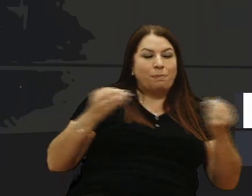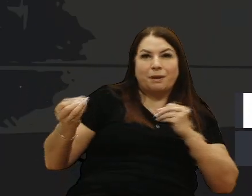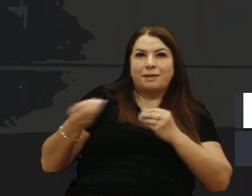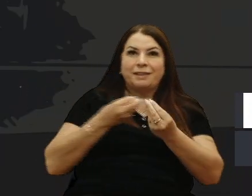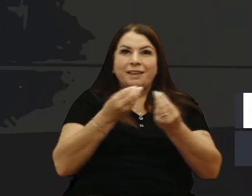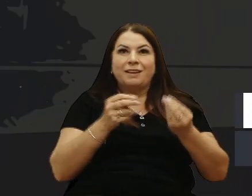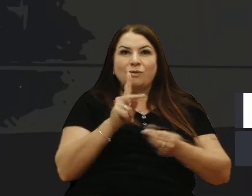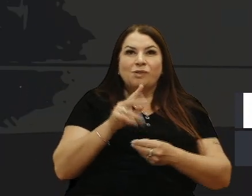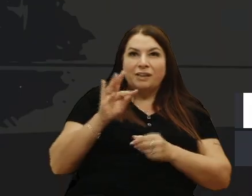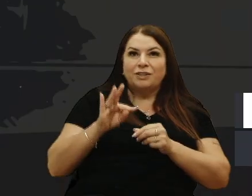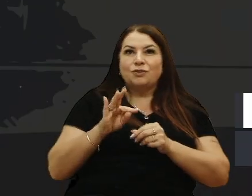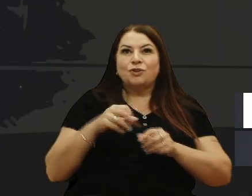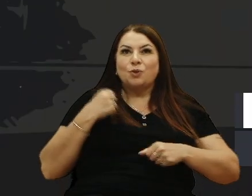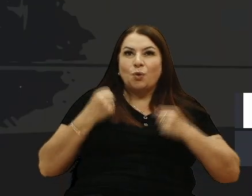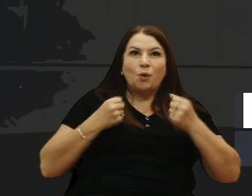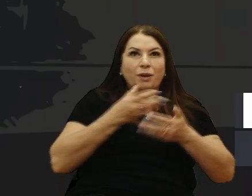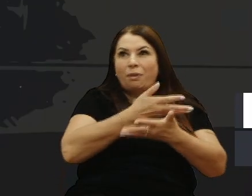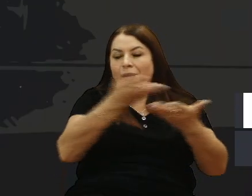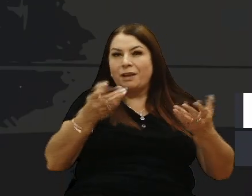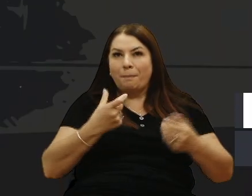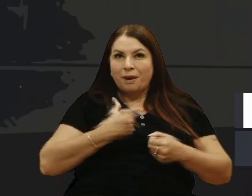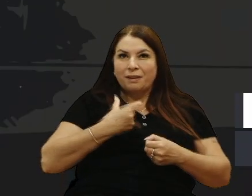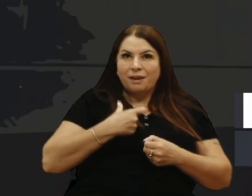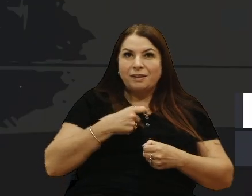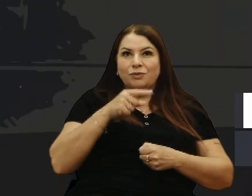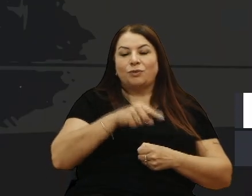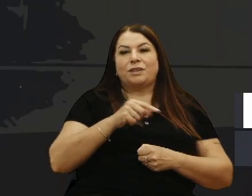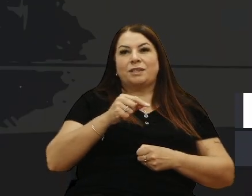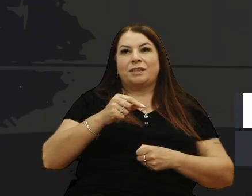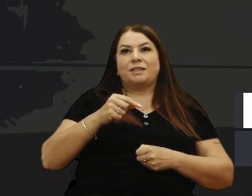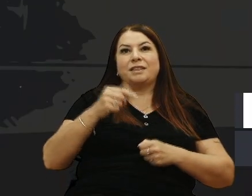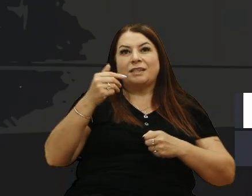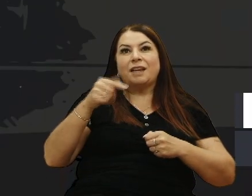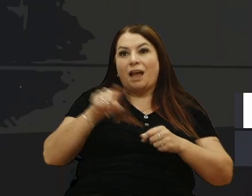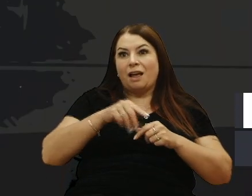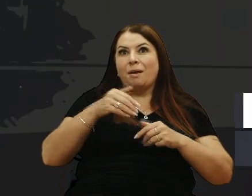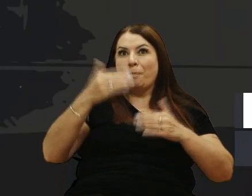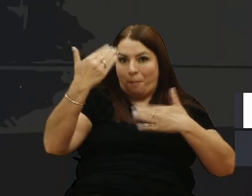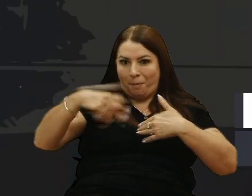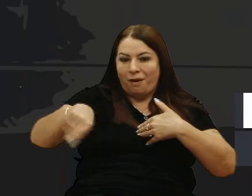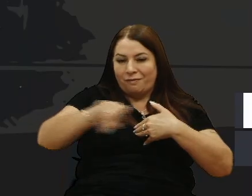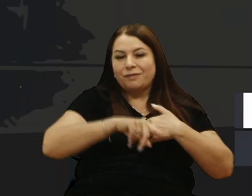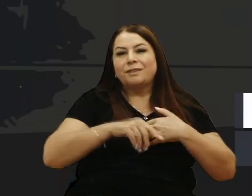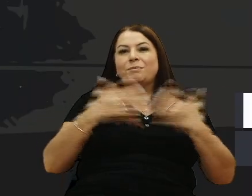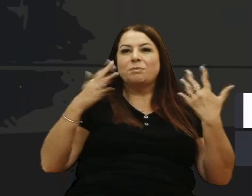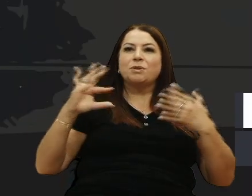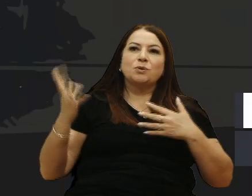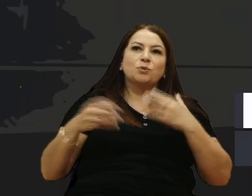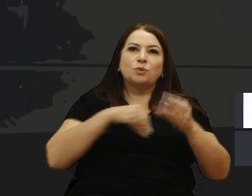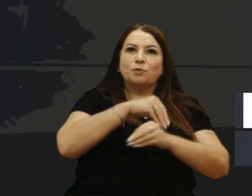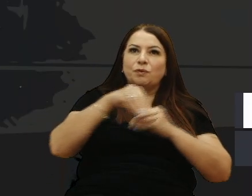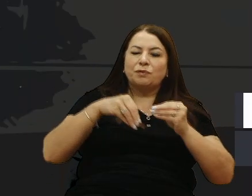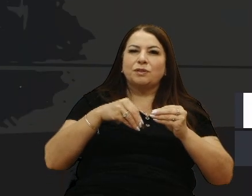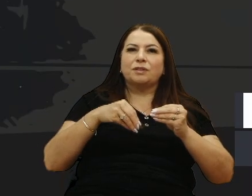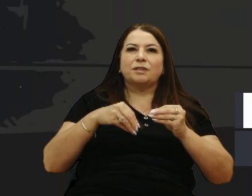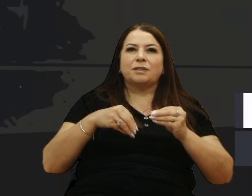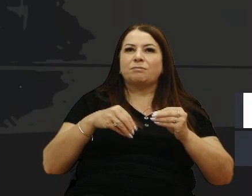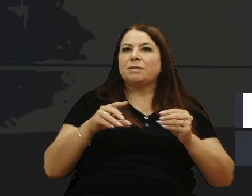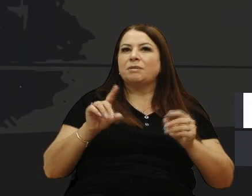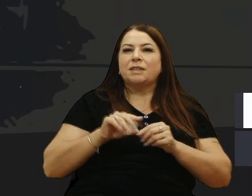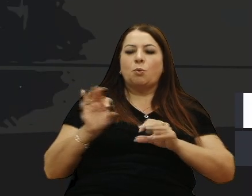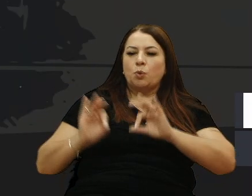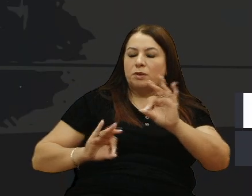entregando kit e correndo, entregando medalhas do que na prova efetivamente. Então, parabéns a todos os envolvidos, a prova estava